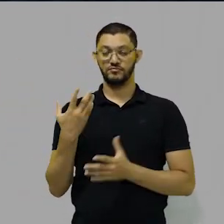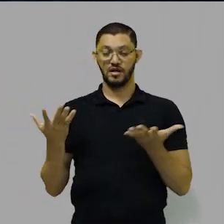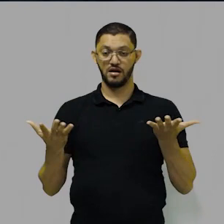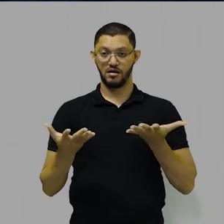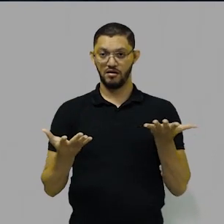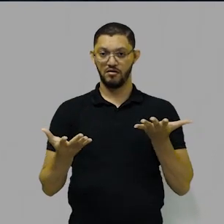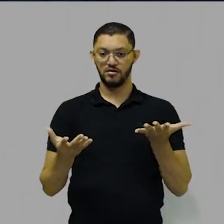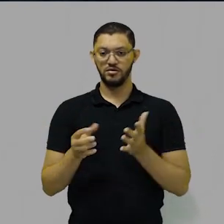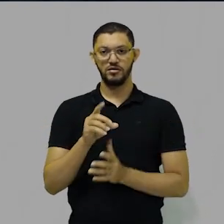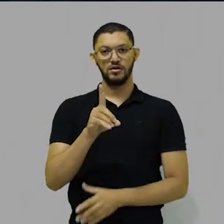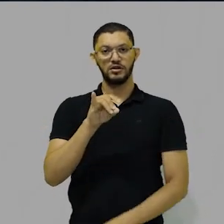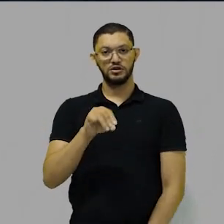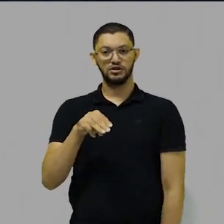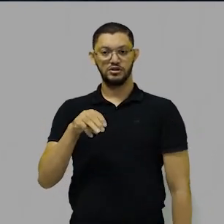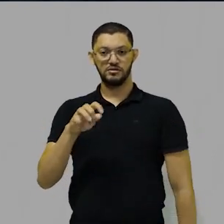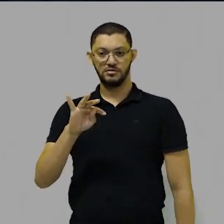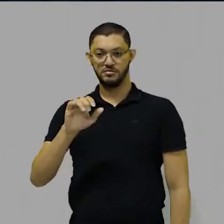caso,